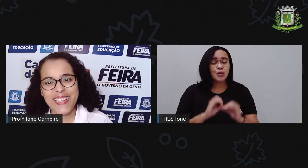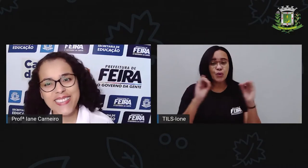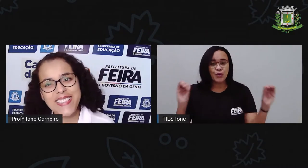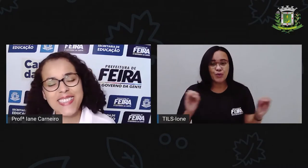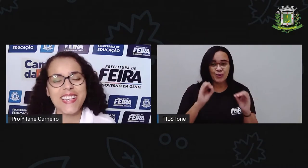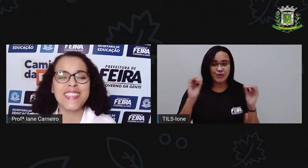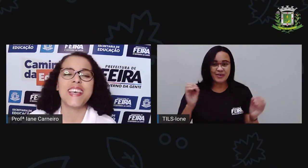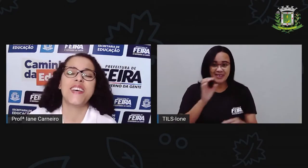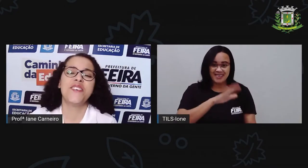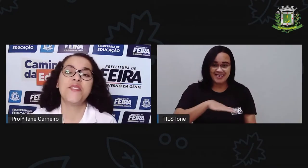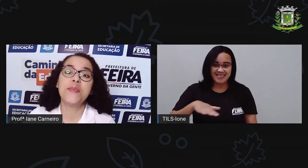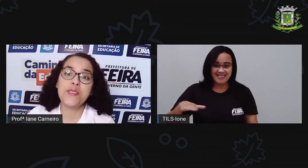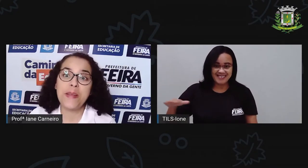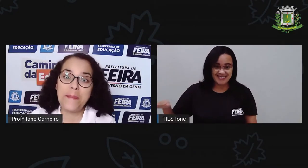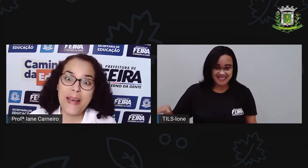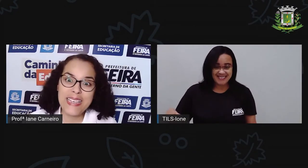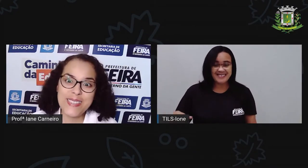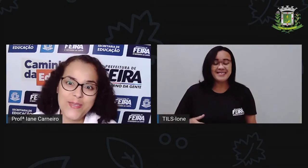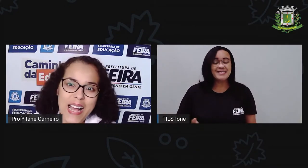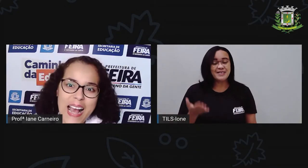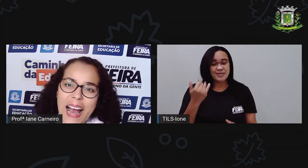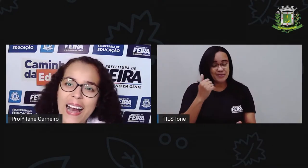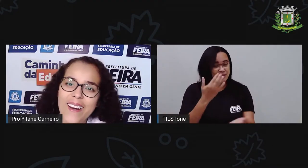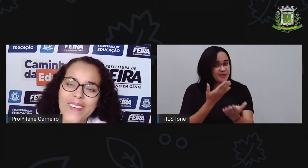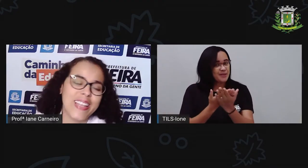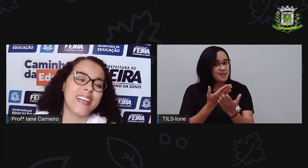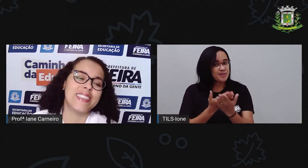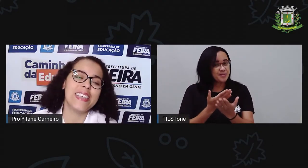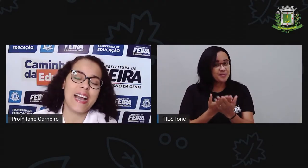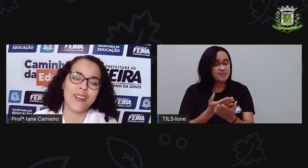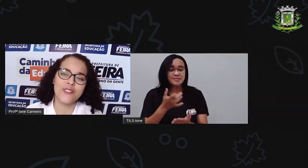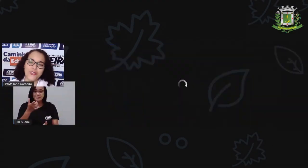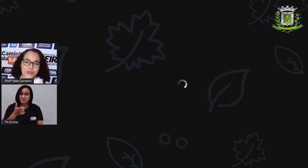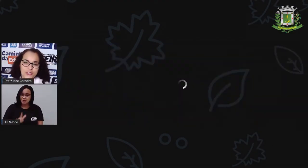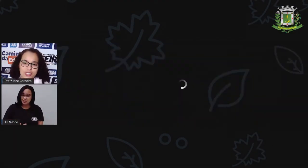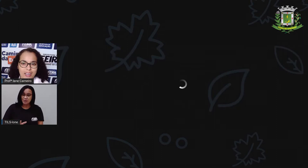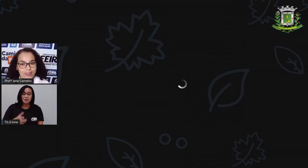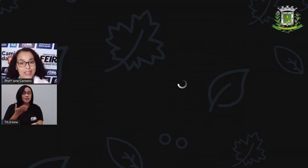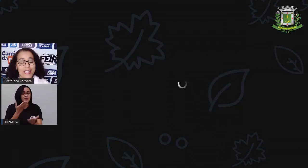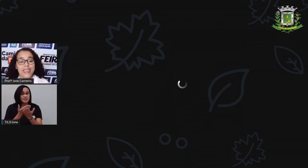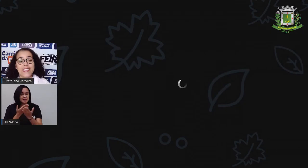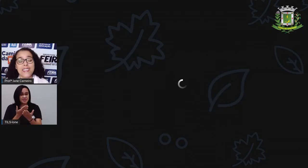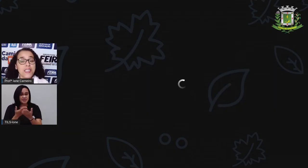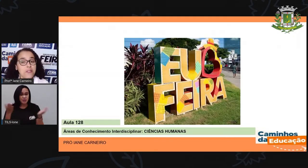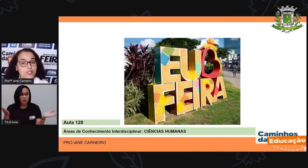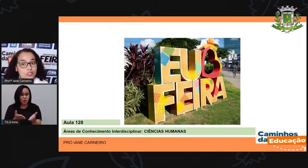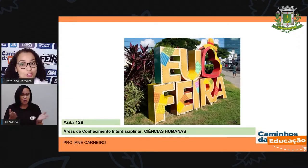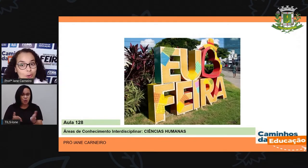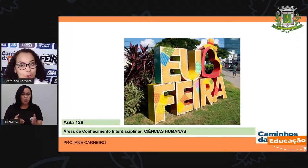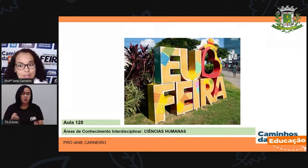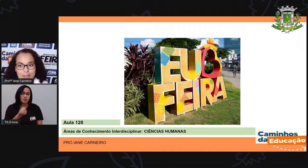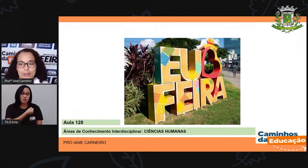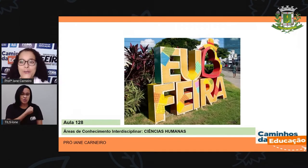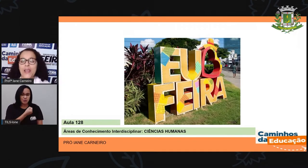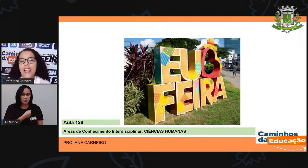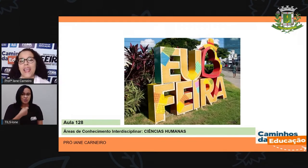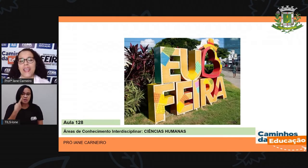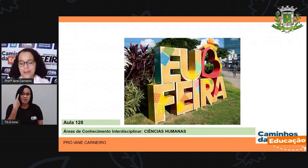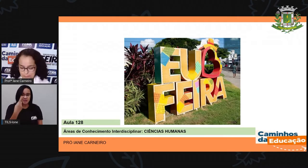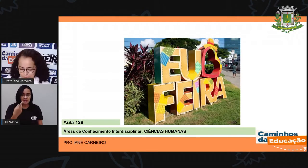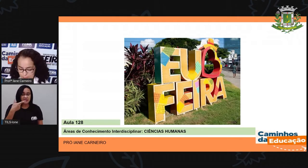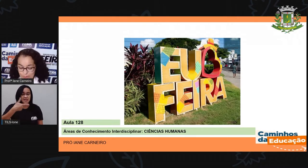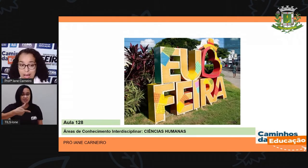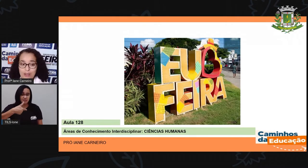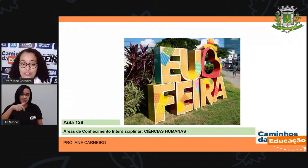Olá, crianças! Vamos para mais uma aula. E a aula de hoje é a aula 128.